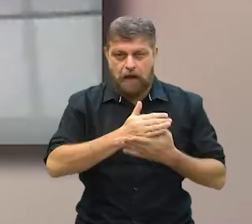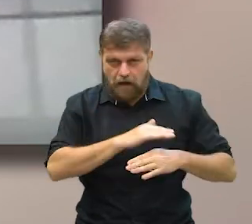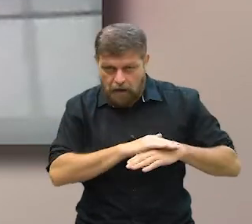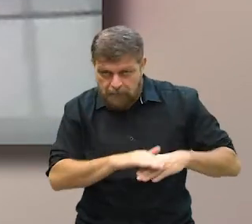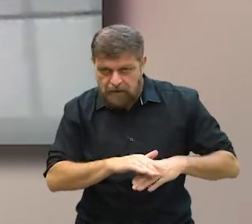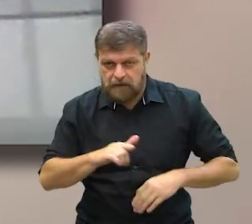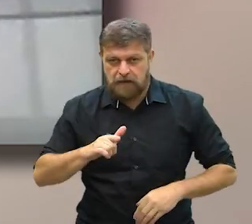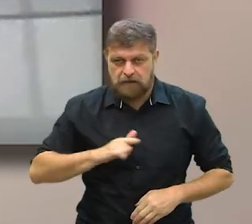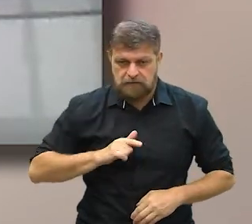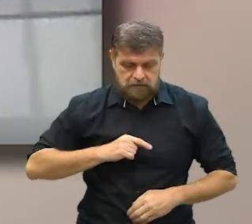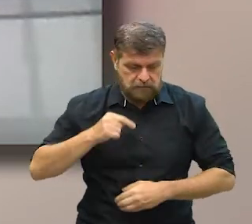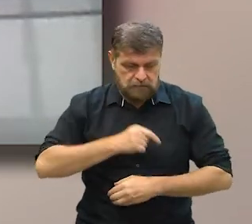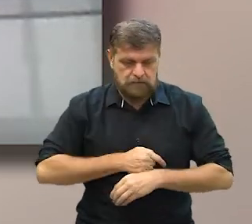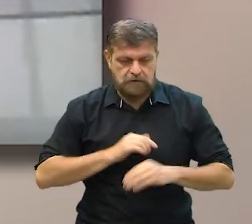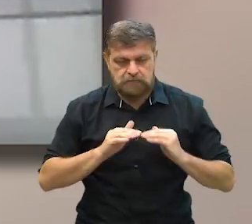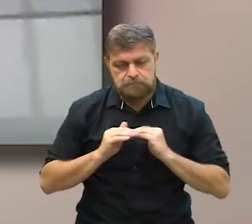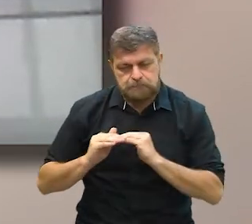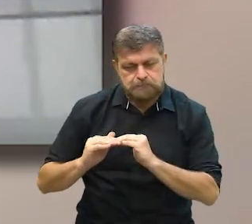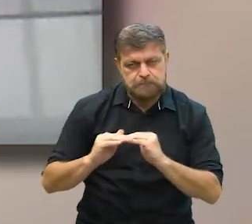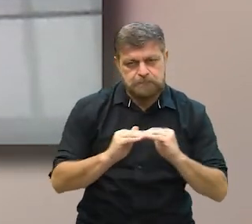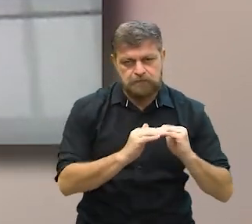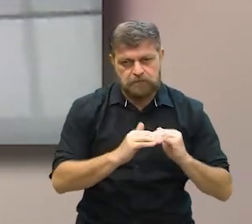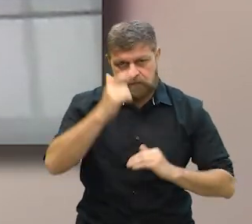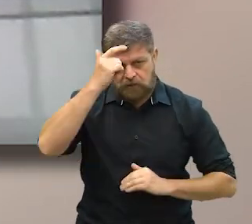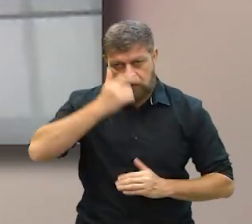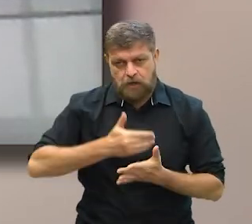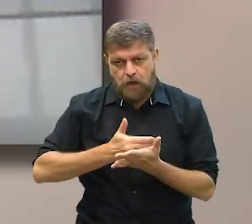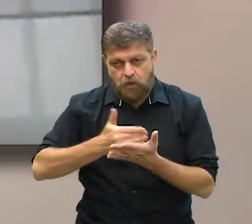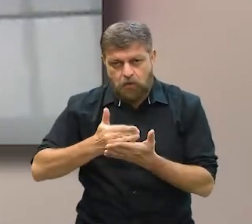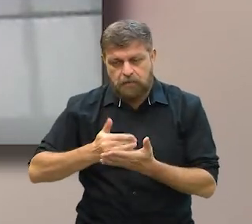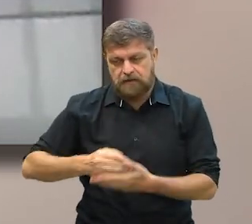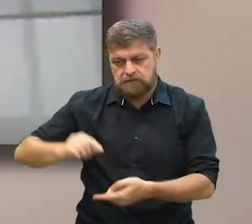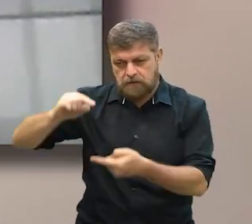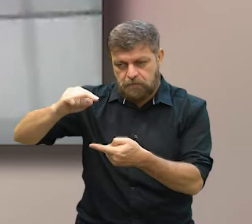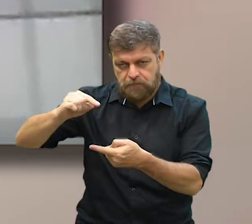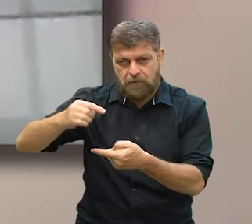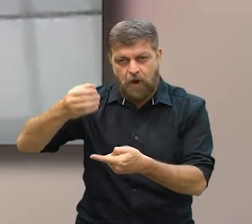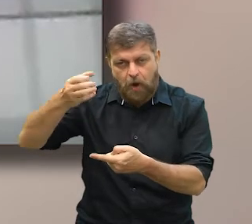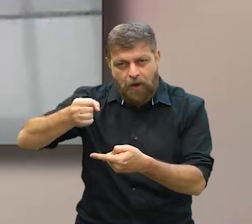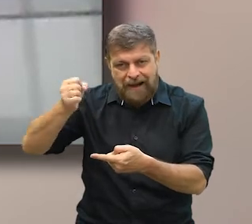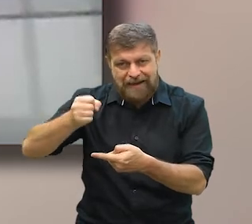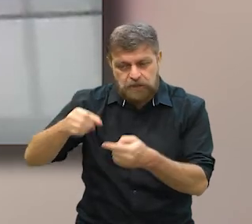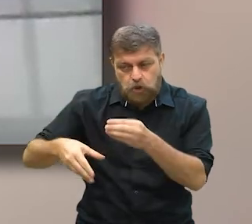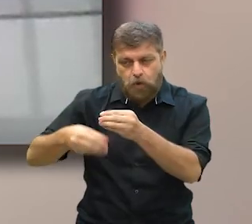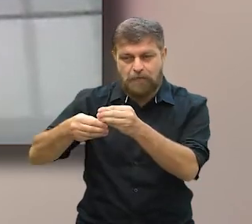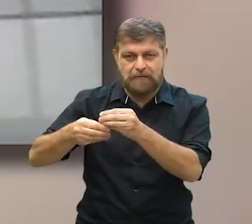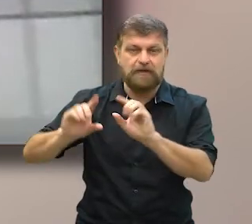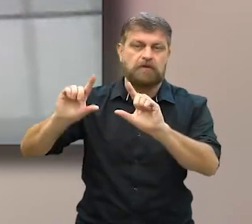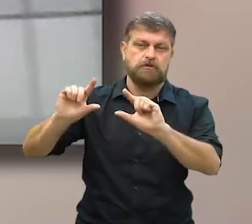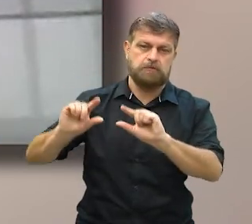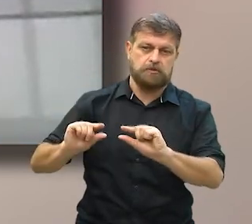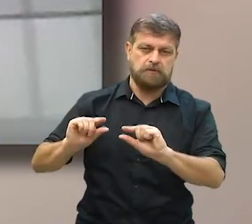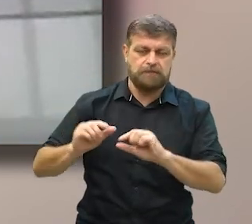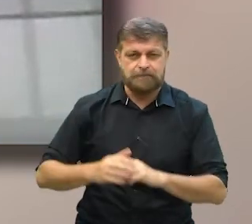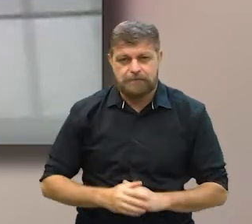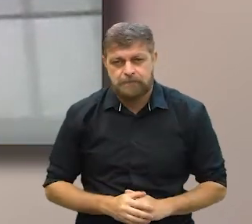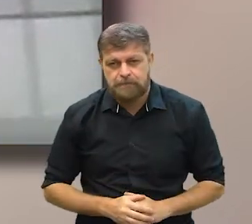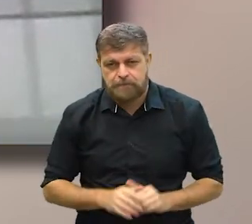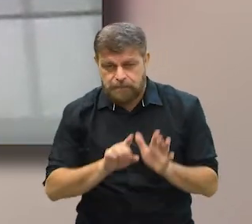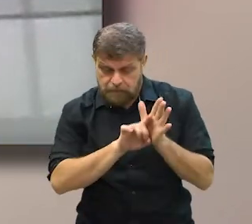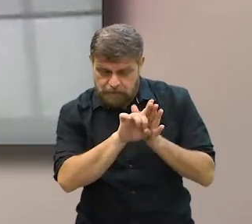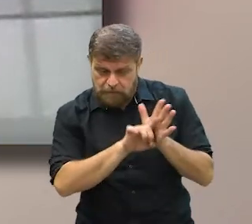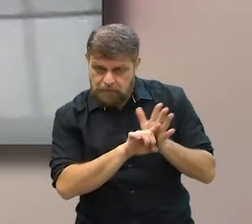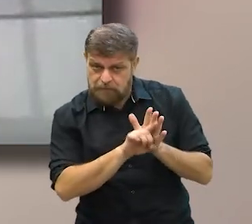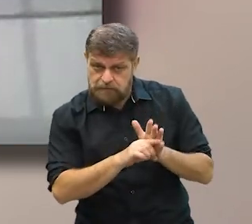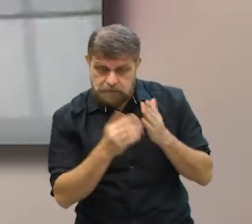bebê parar de chorar muito, quando as coisas estabilizam, eu imediatamente começo a diminuir